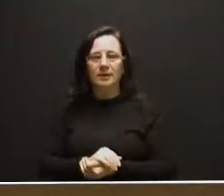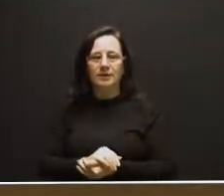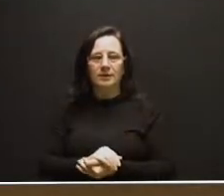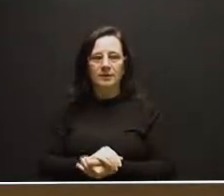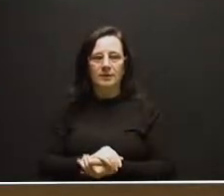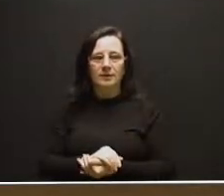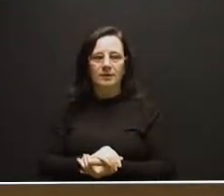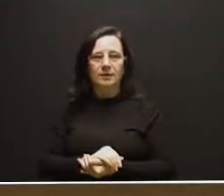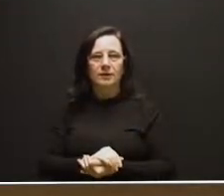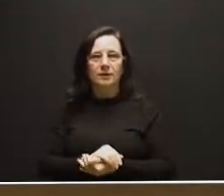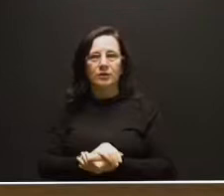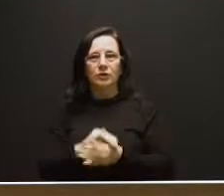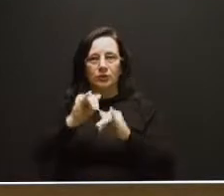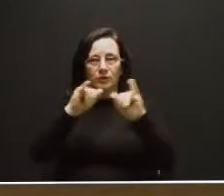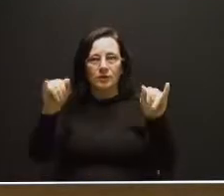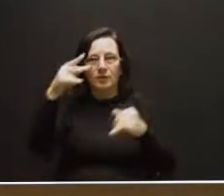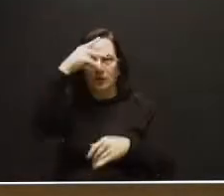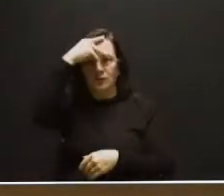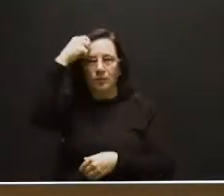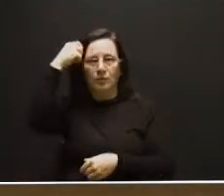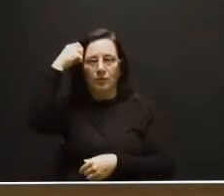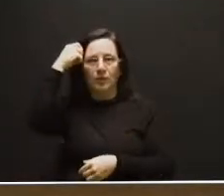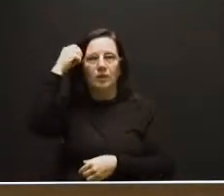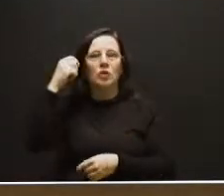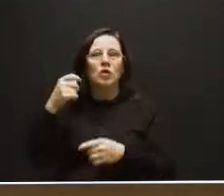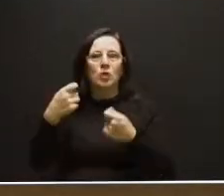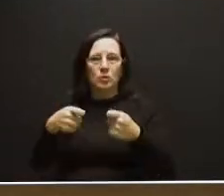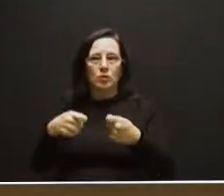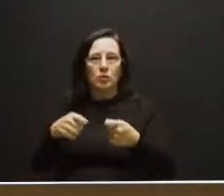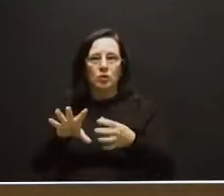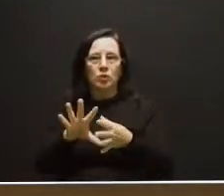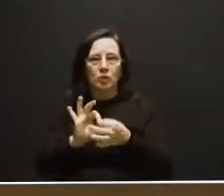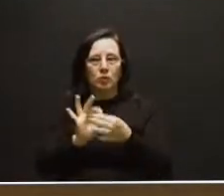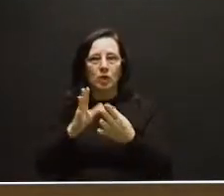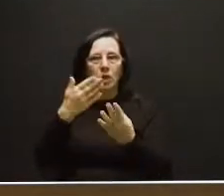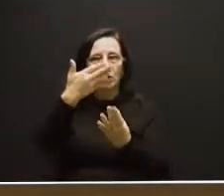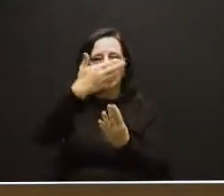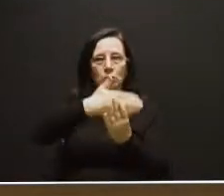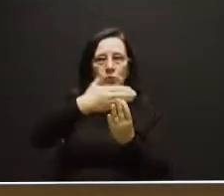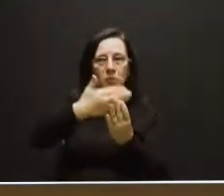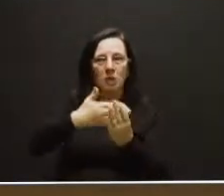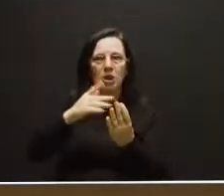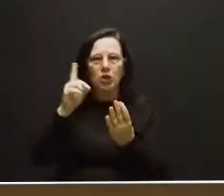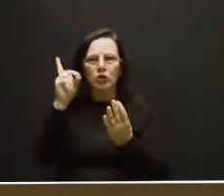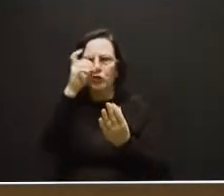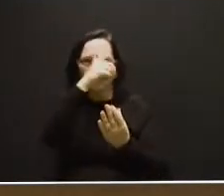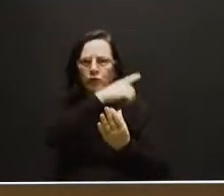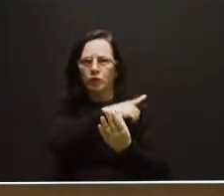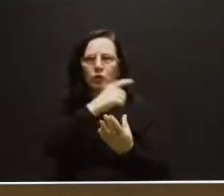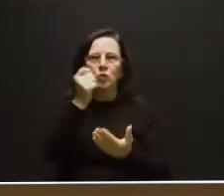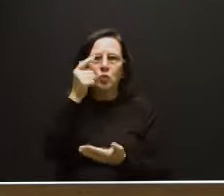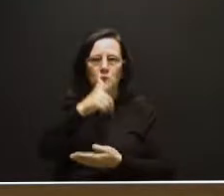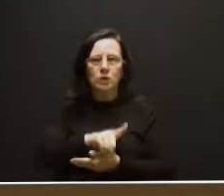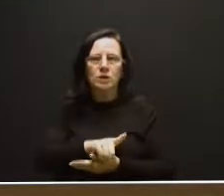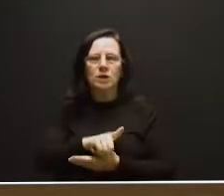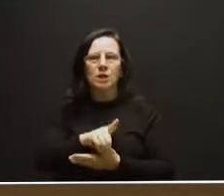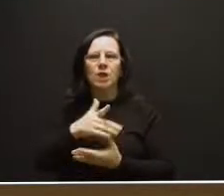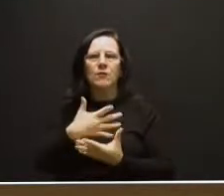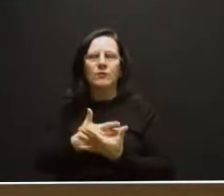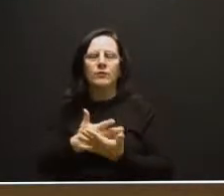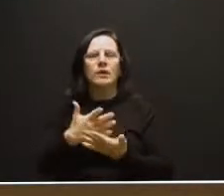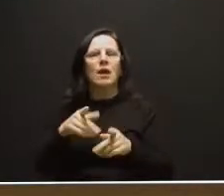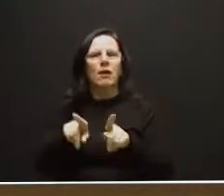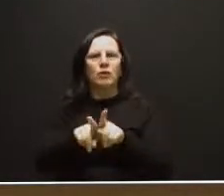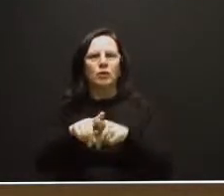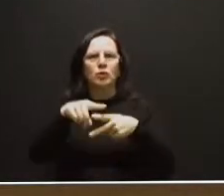que está na hora de unificar as pastas é difícil a pessoa consigo conseguir assoviar